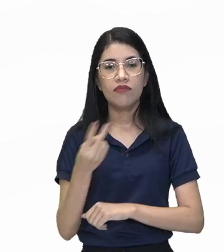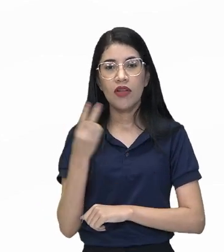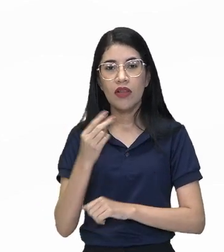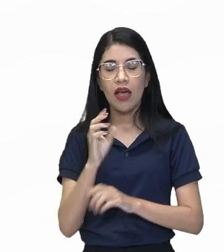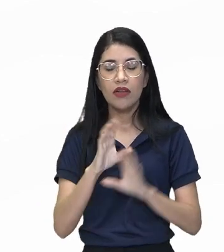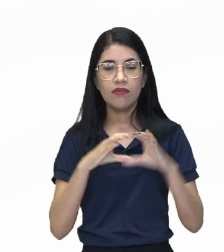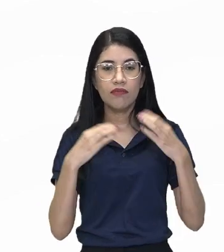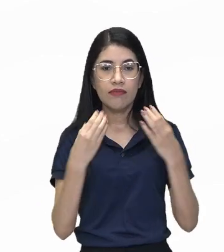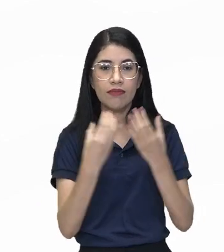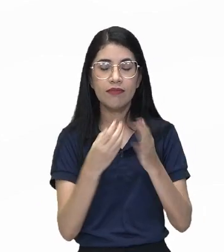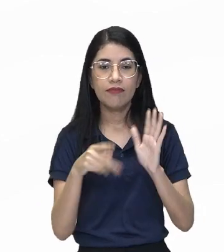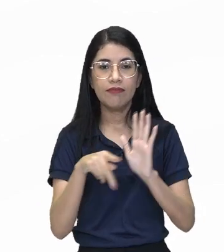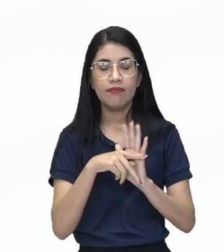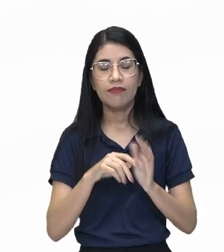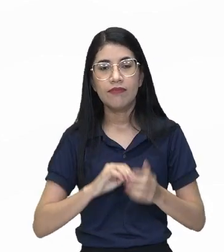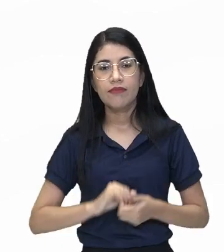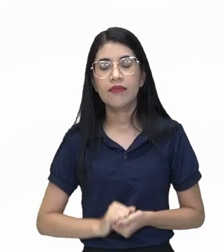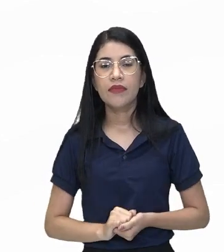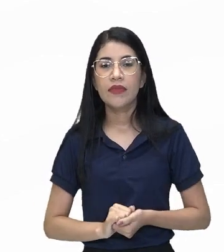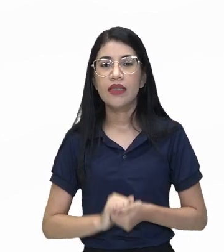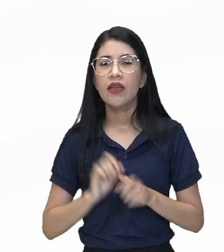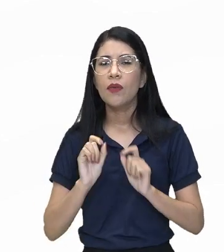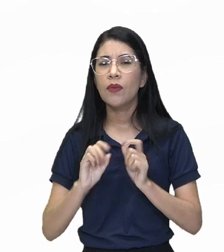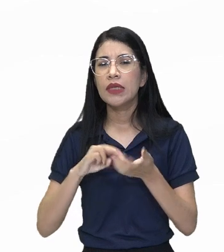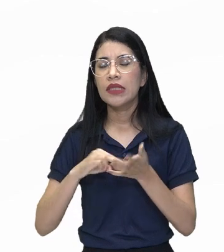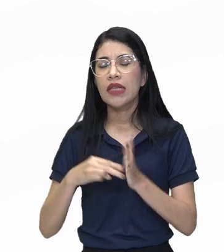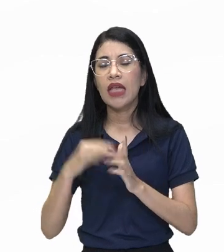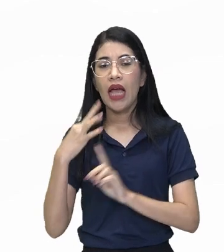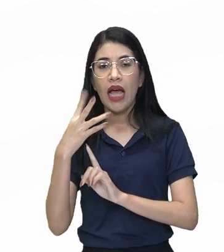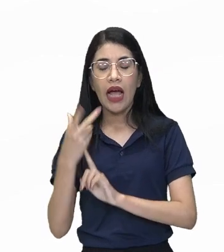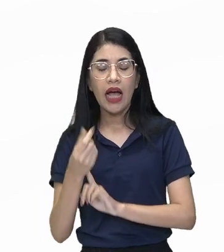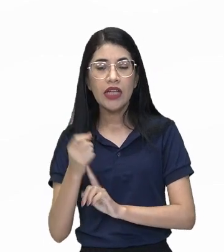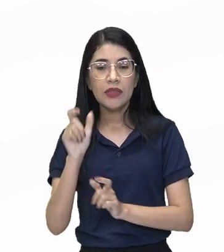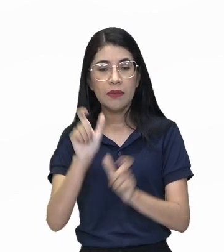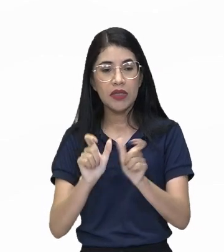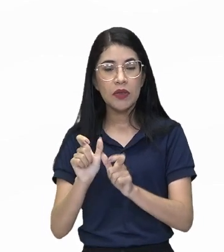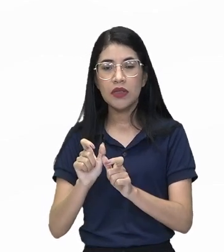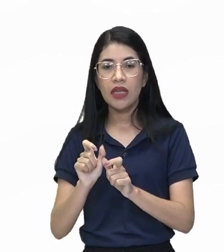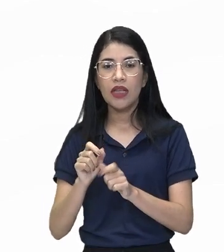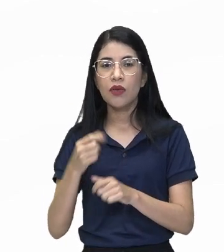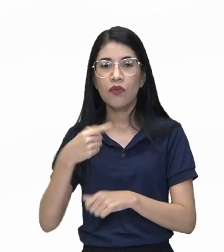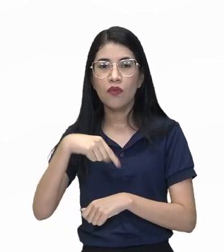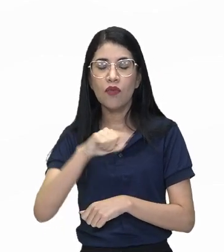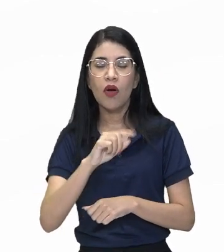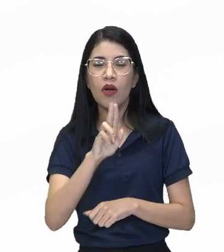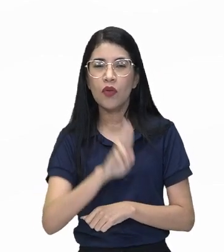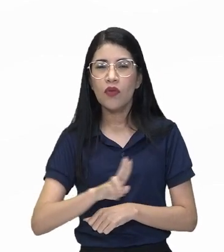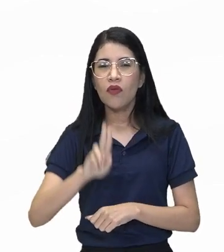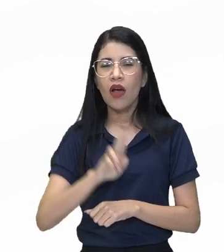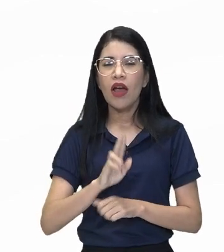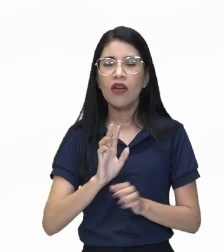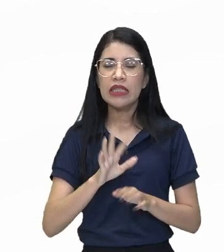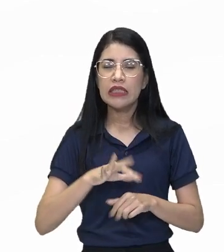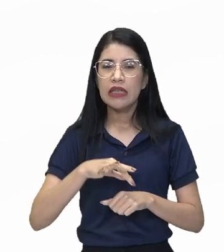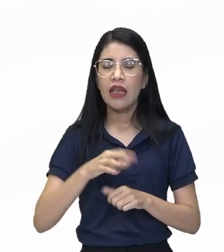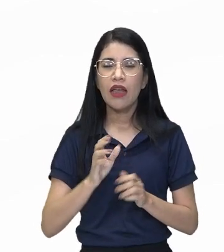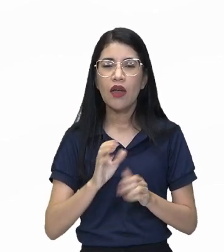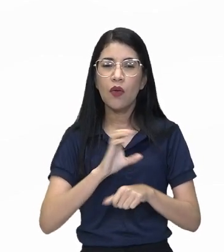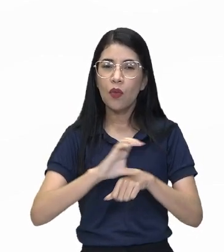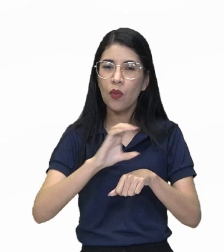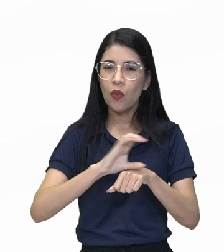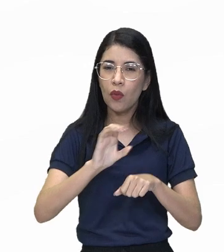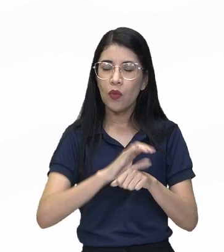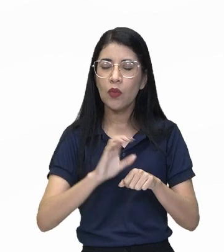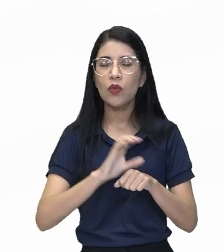uma comunidade. Então, é a arte daquelas pessoas que não foram para a academia, fizeram cursos específicos.